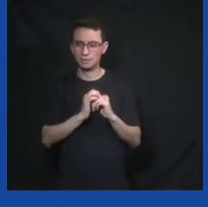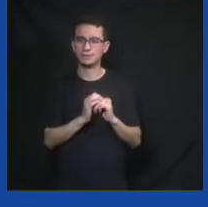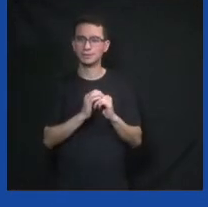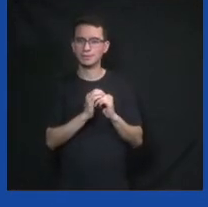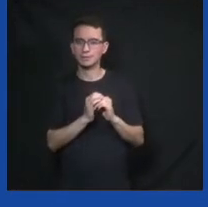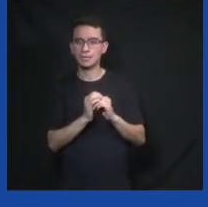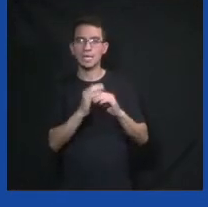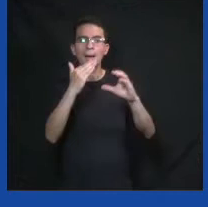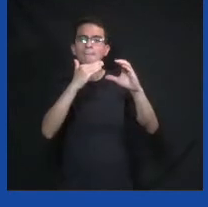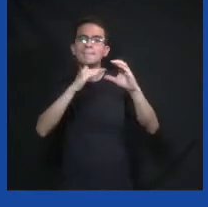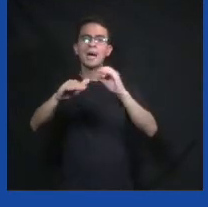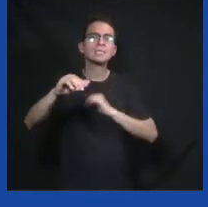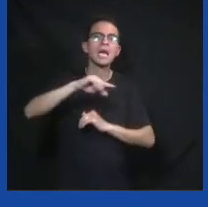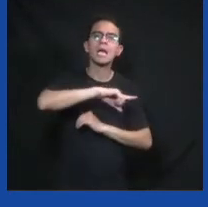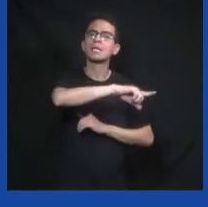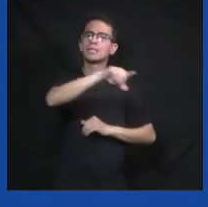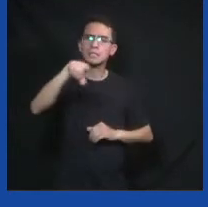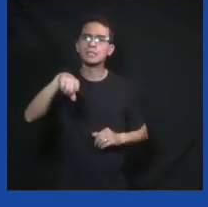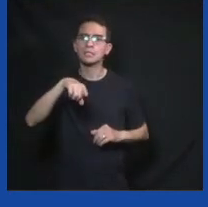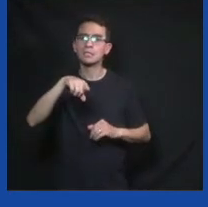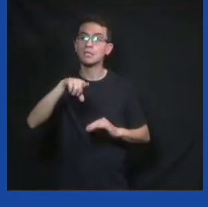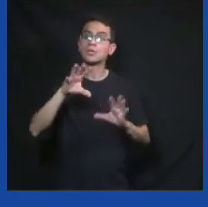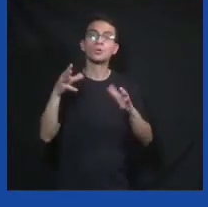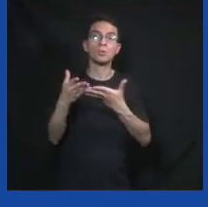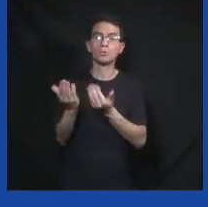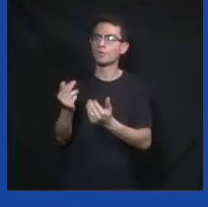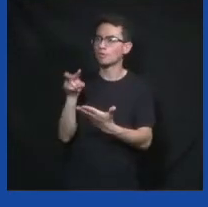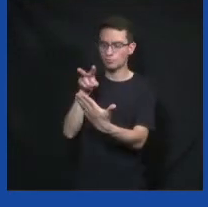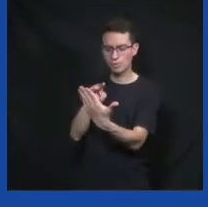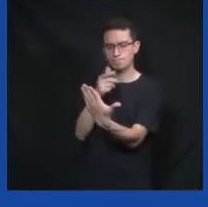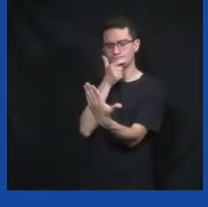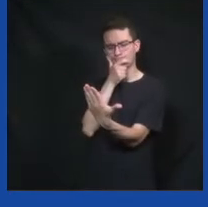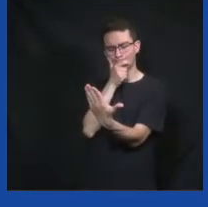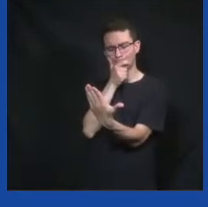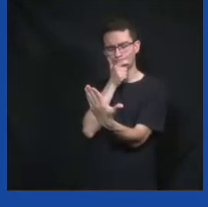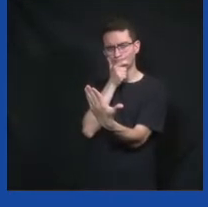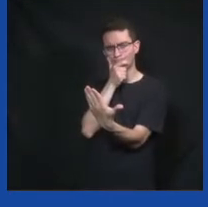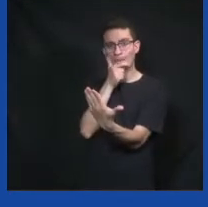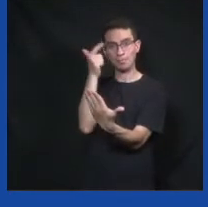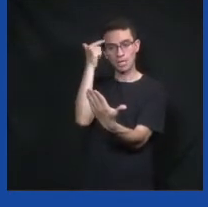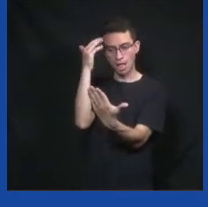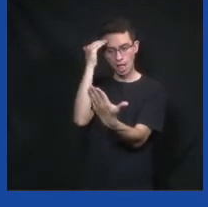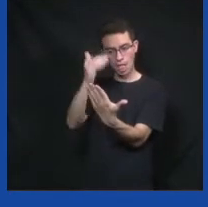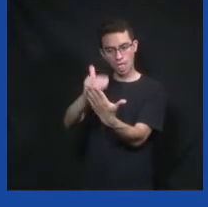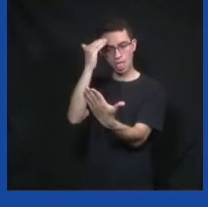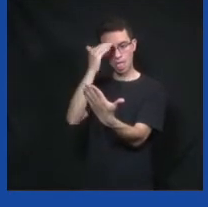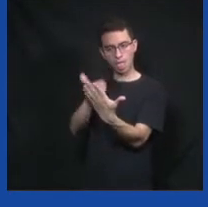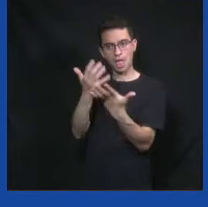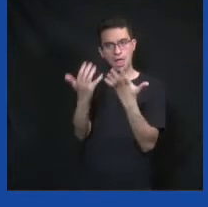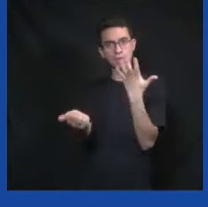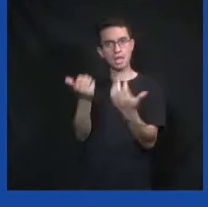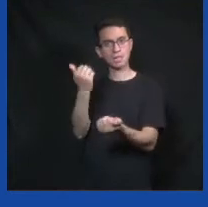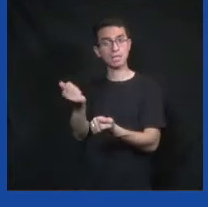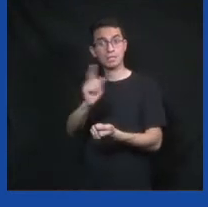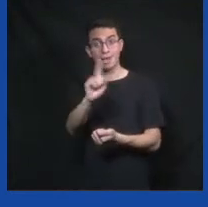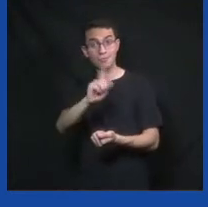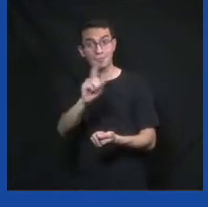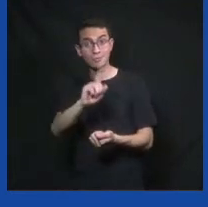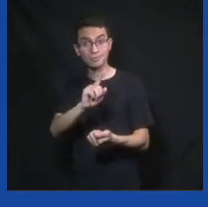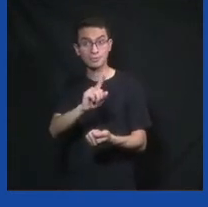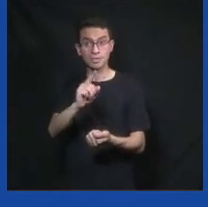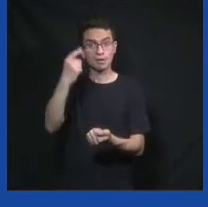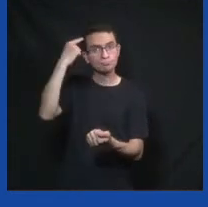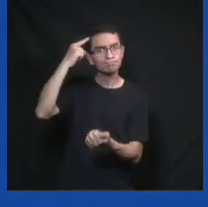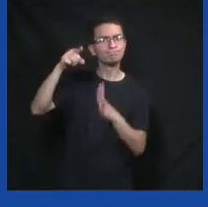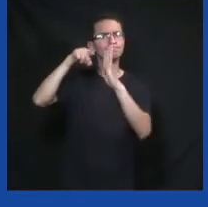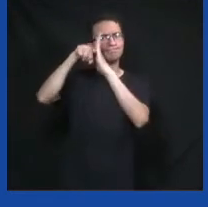eles, e para que eles possam ter uma leitura crítica desse processo e compreender como é que isso se dá. A mídia faz